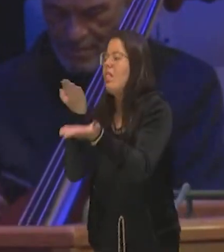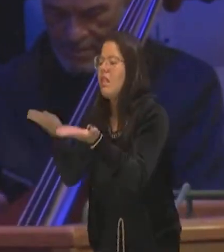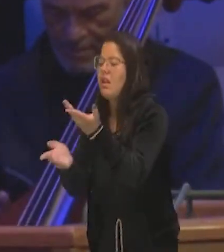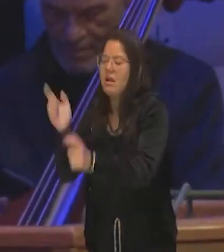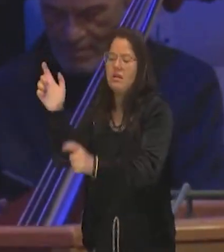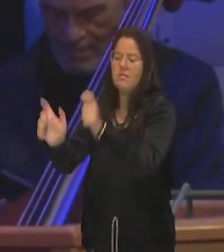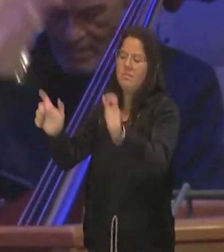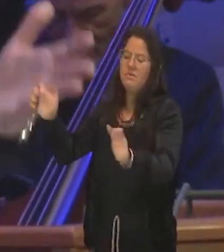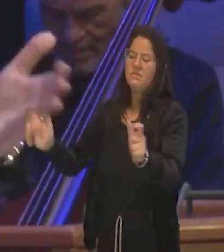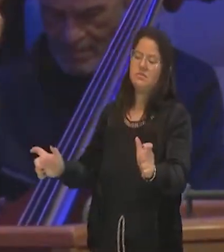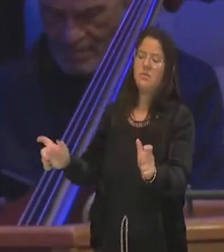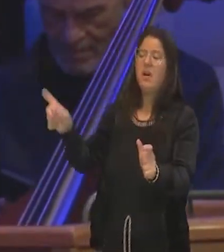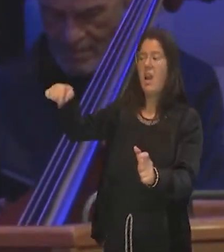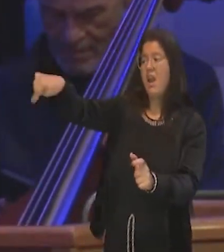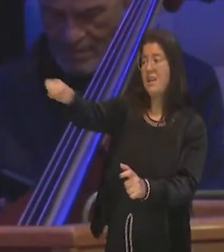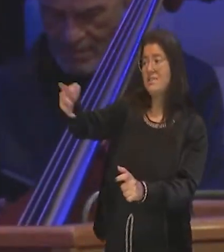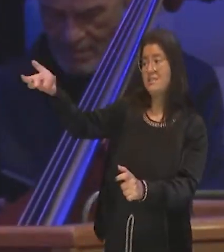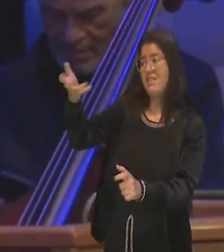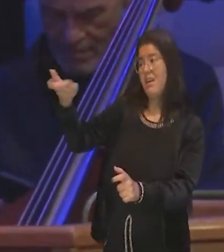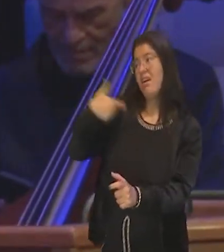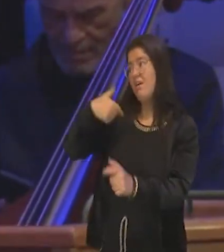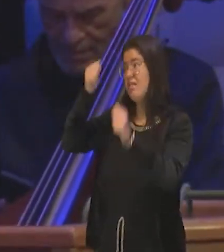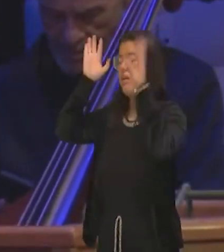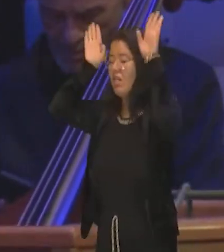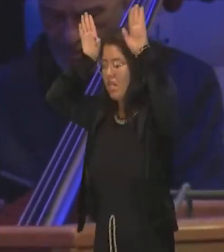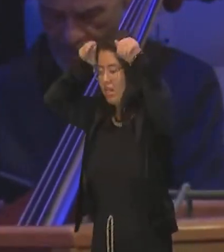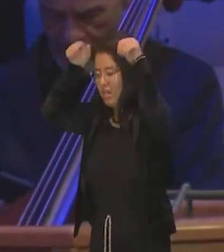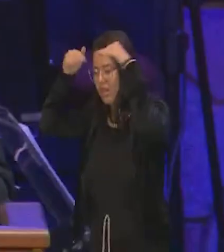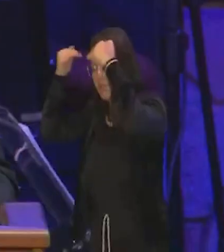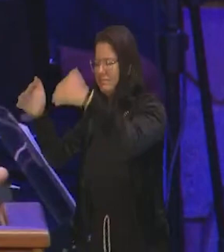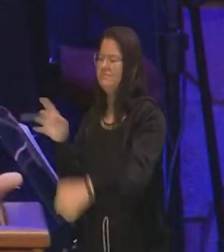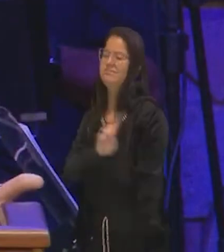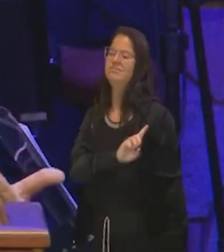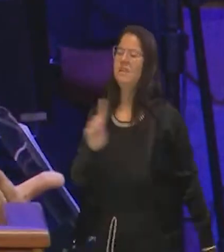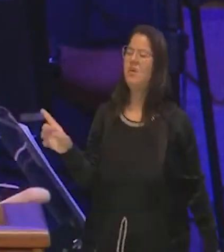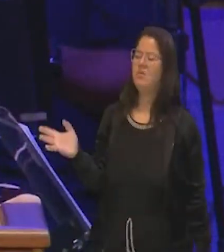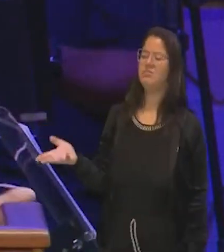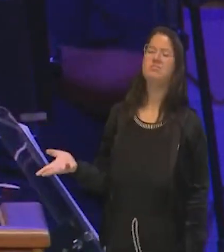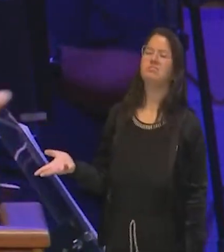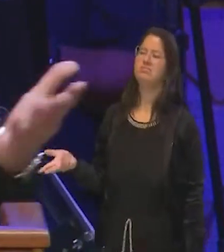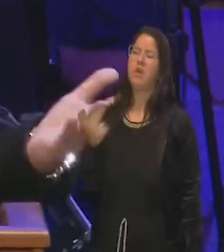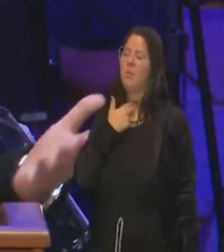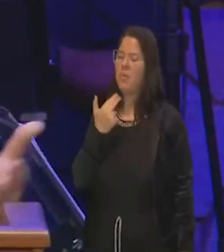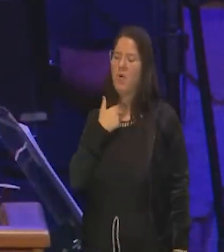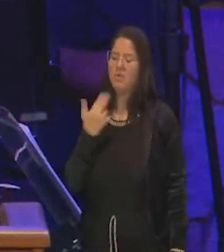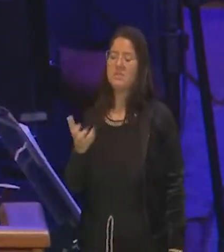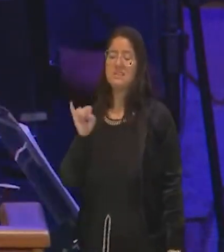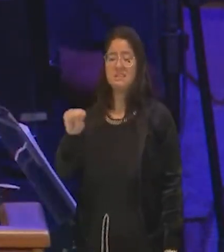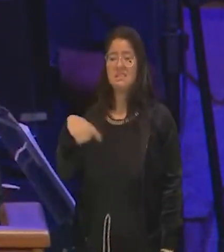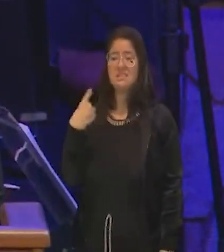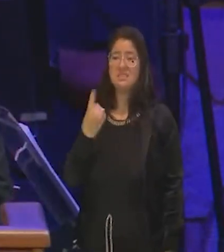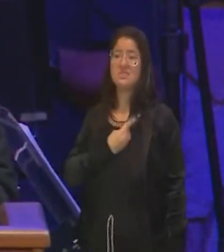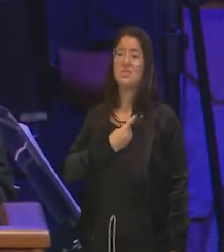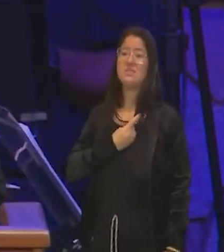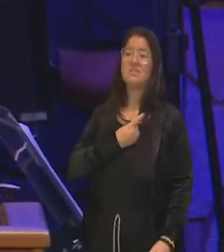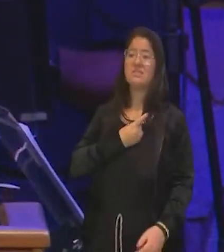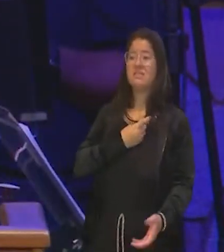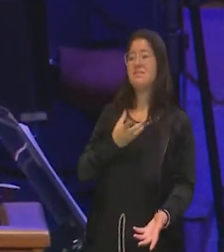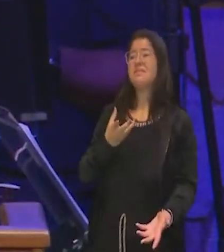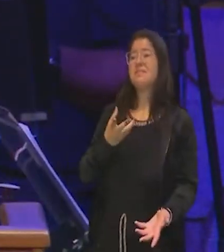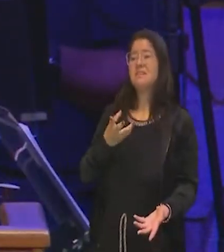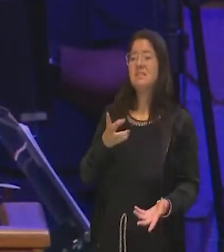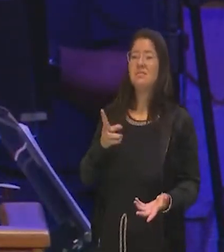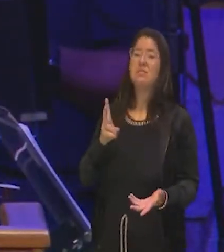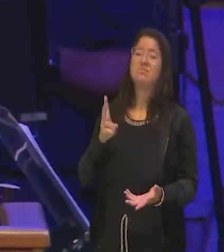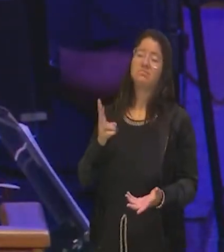sendo aquilo que elas querem que sejamos. E se este caminho tomarmos, com certeza doença,